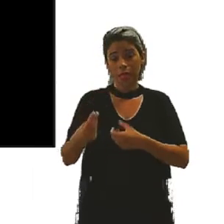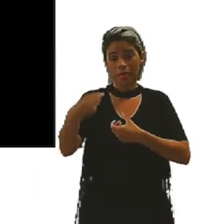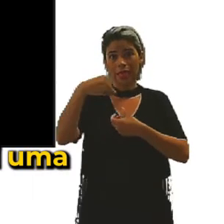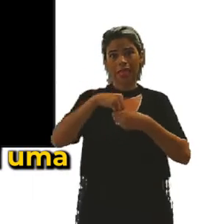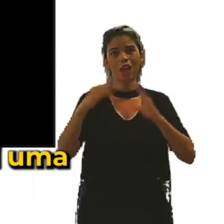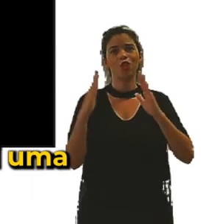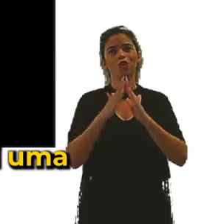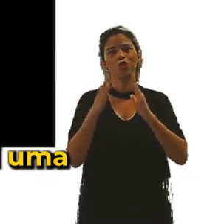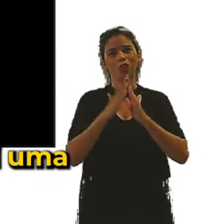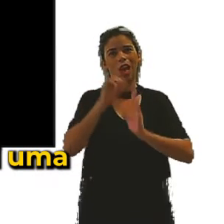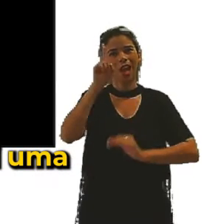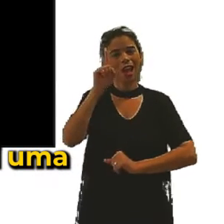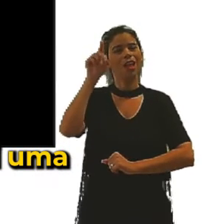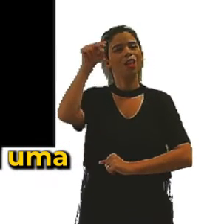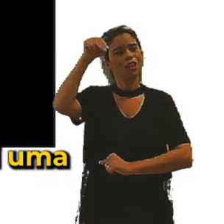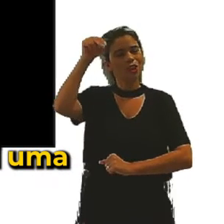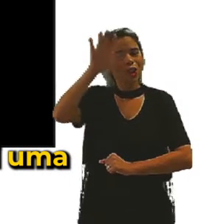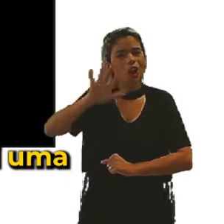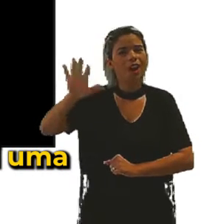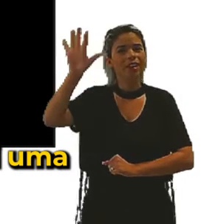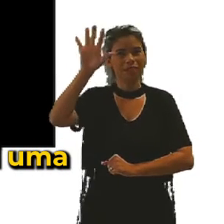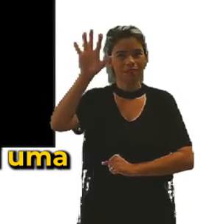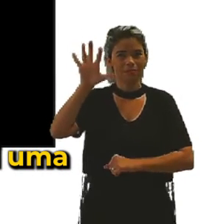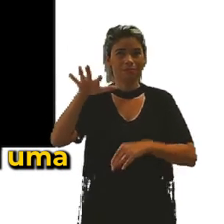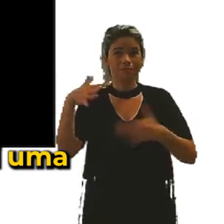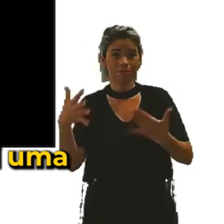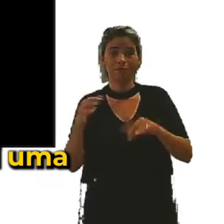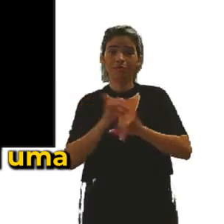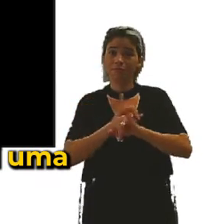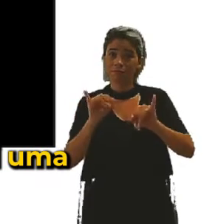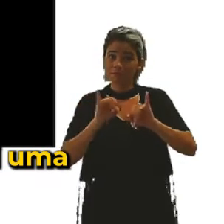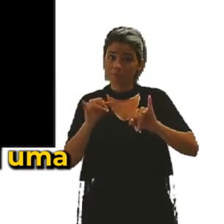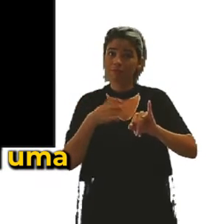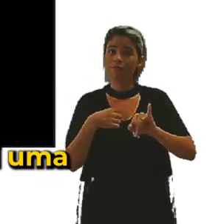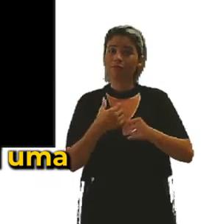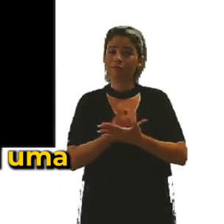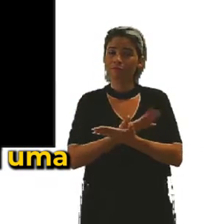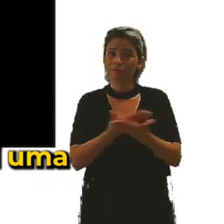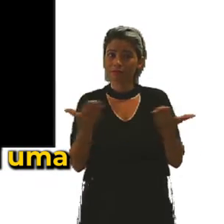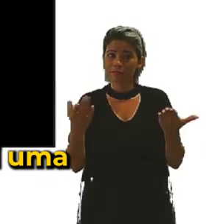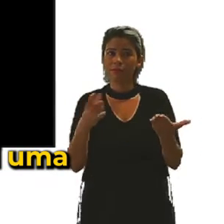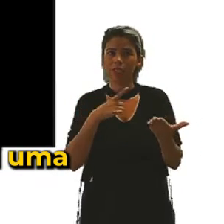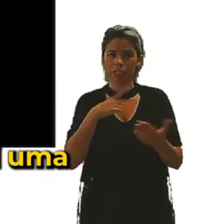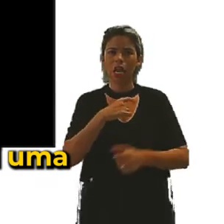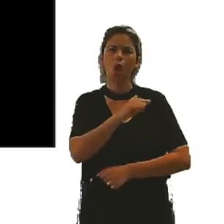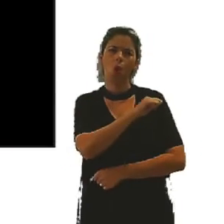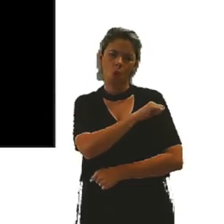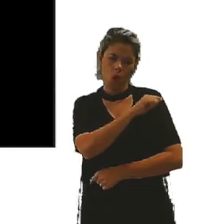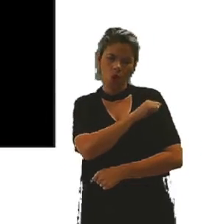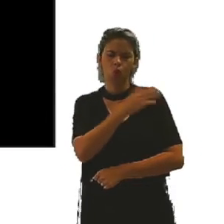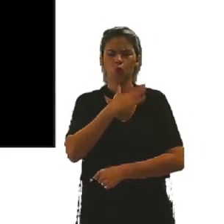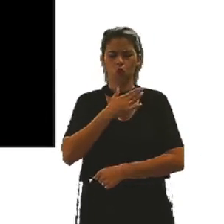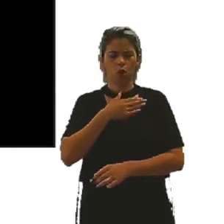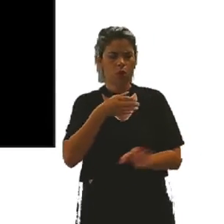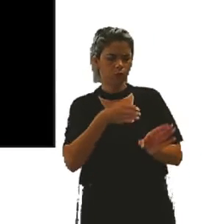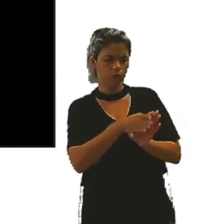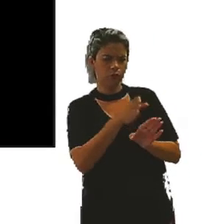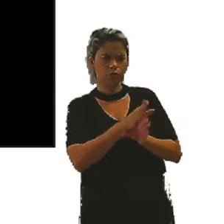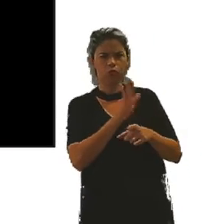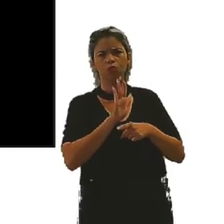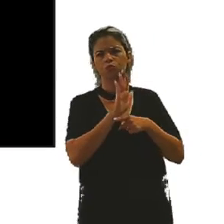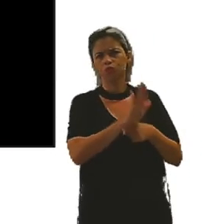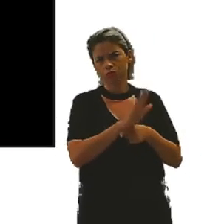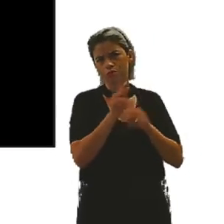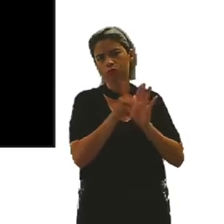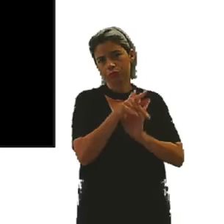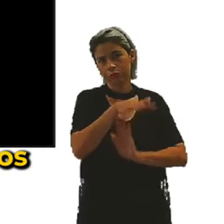domicílios. É importante dizer, e aí tem uma pesquisadora nossa, foi uma aluna, uma orientanda, em que